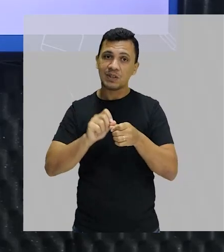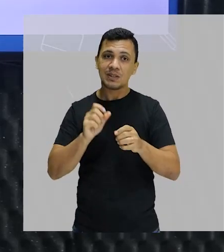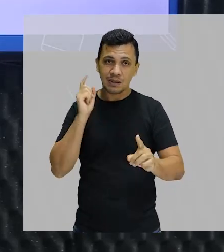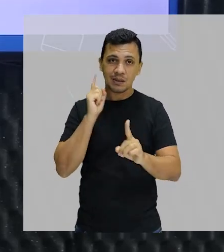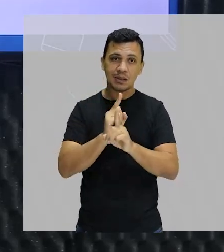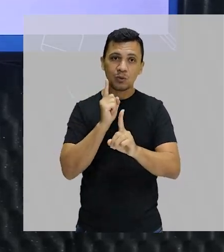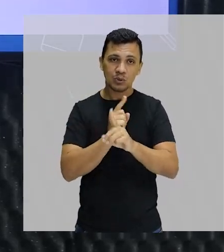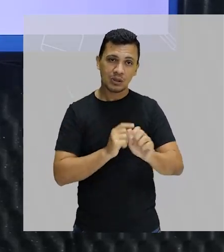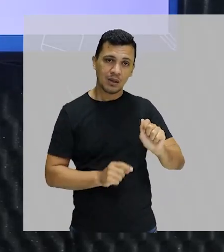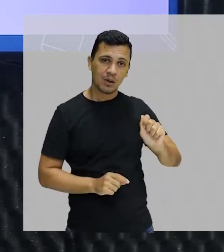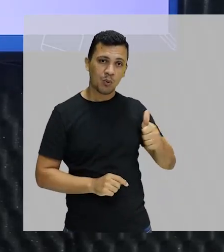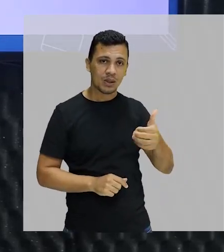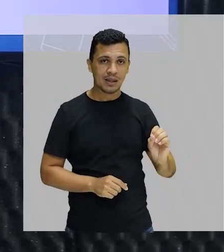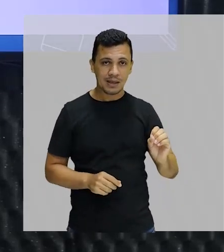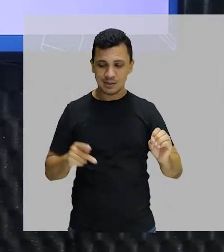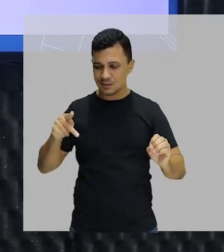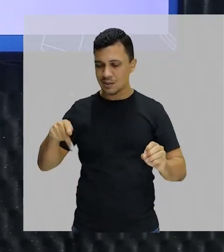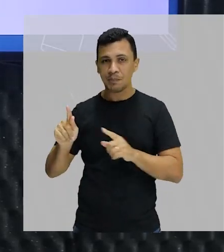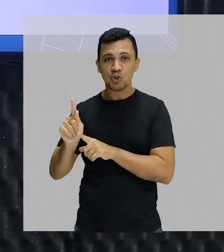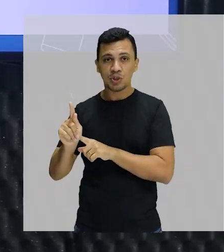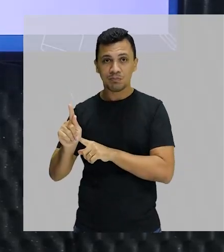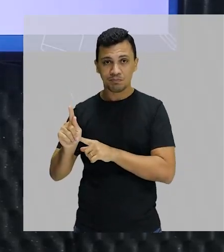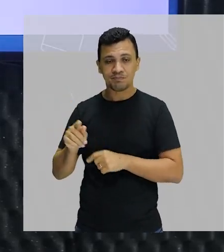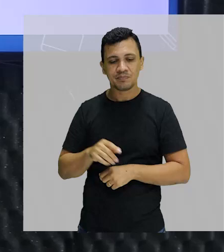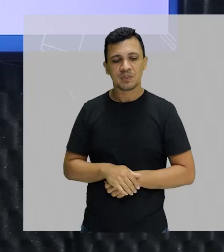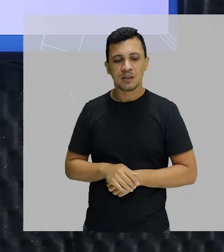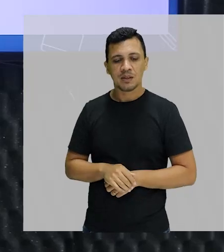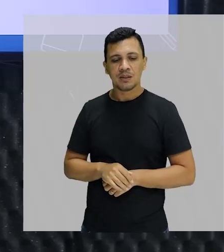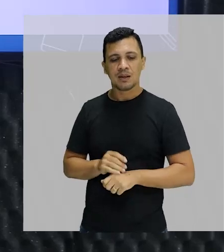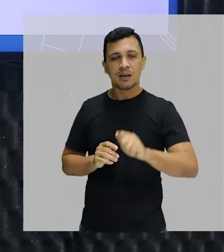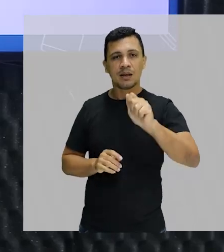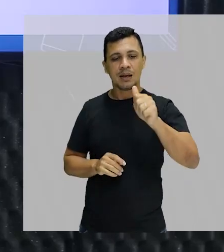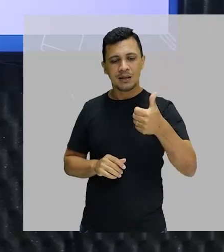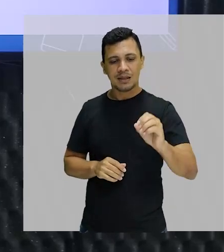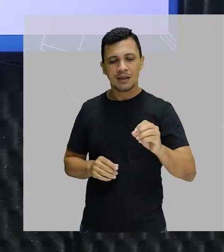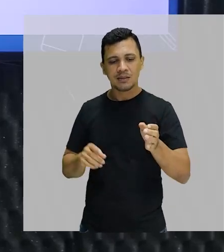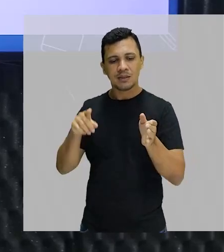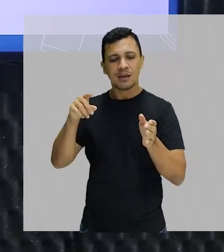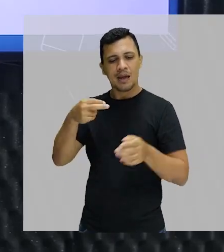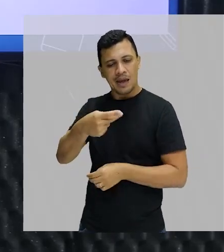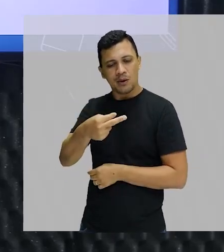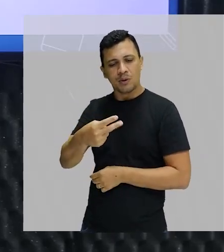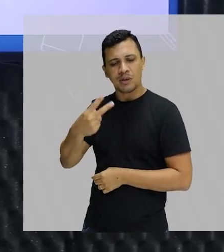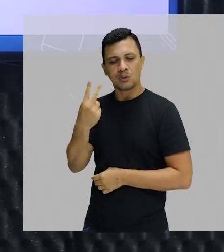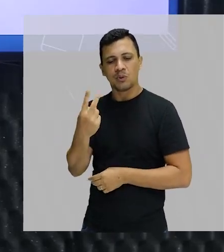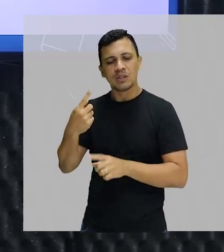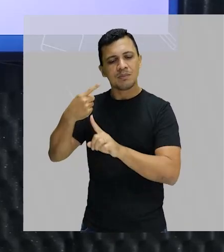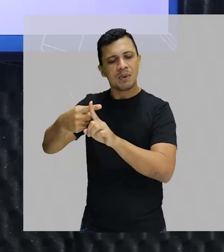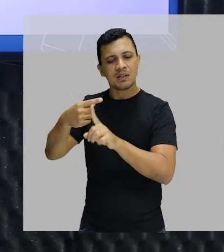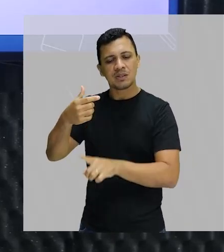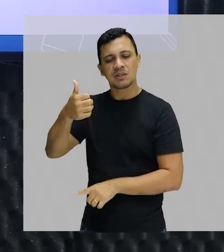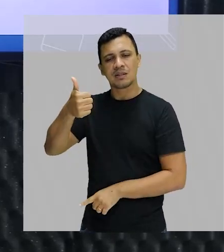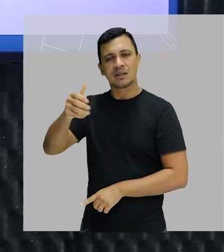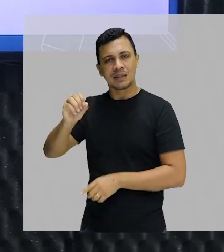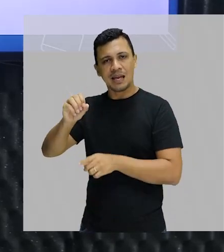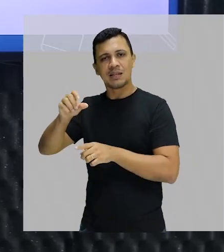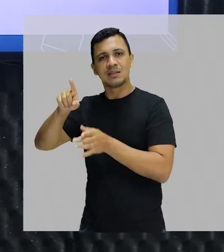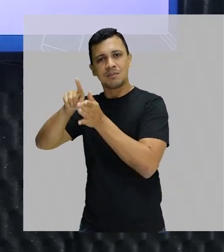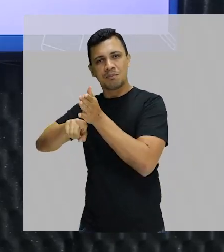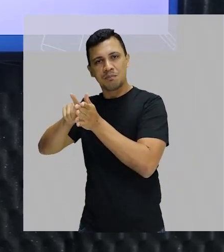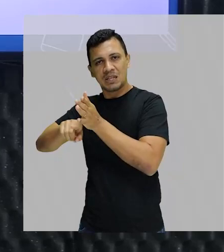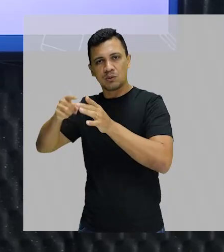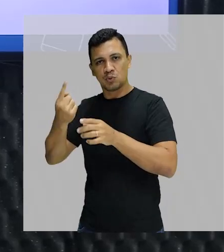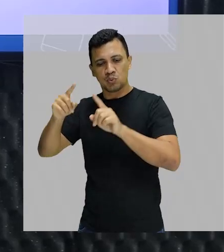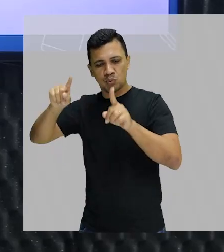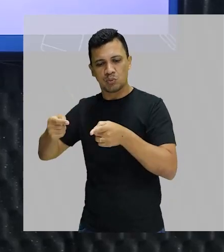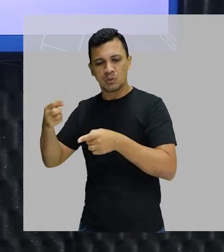a PG. Então, ficou A10 é igual a 2 mais N menos 1 vezes 2. No caso, 10 menos 1